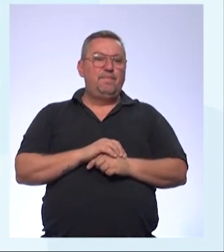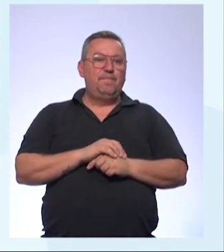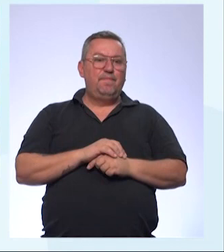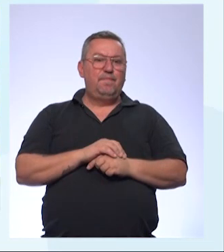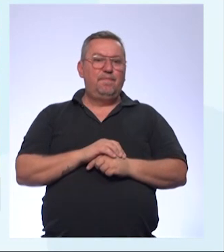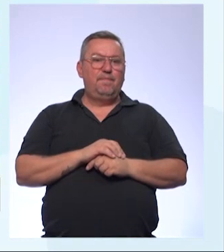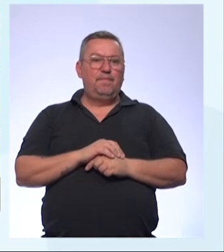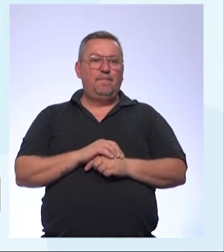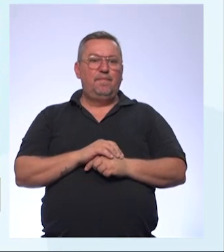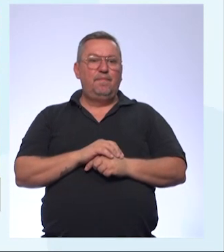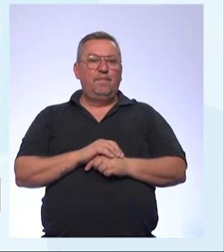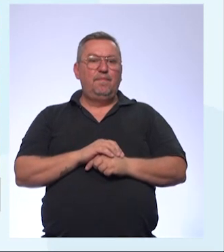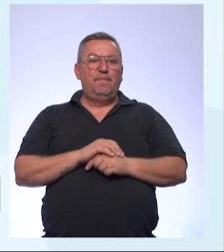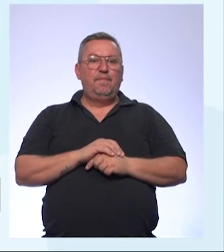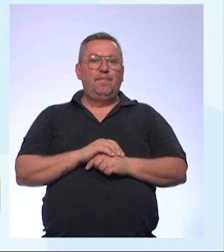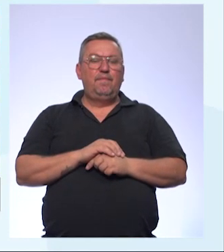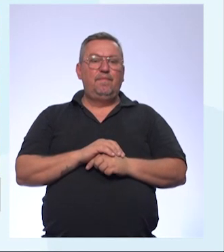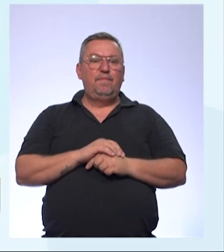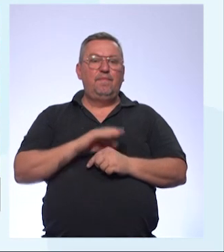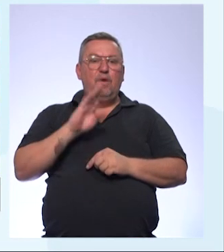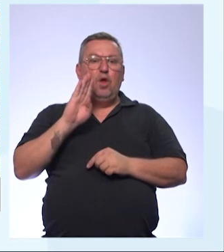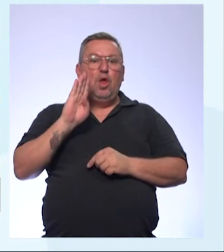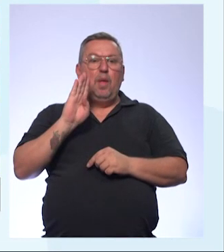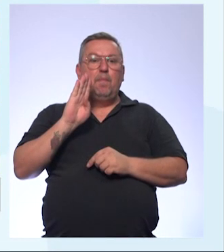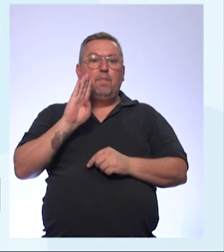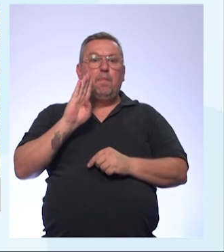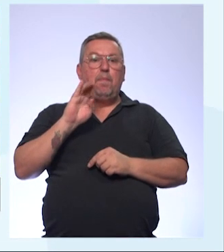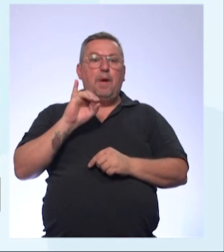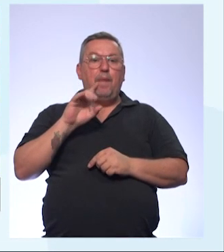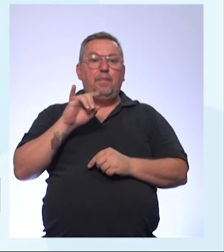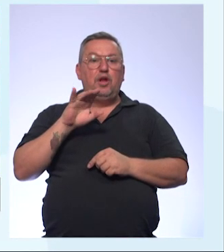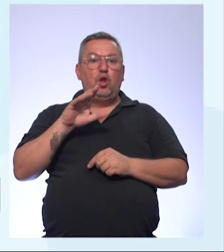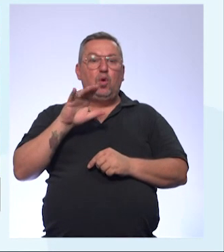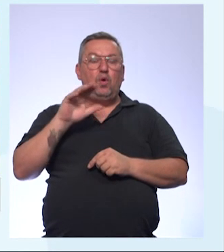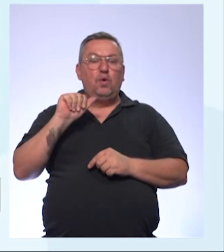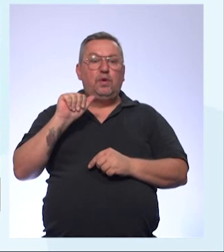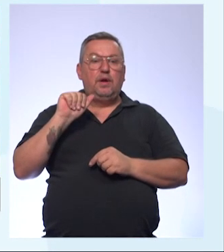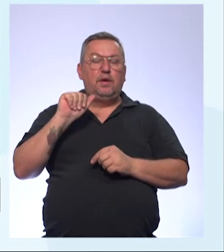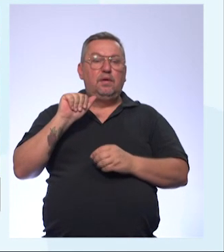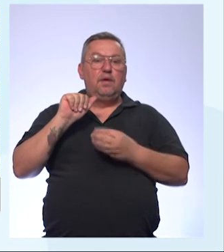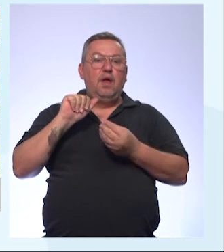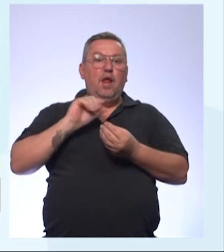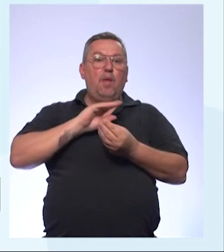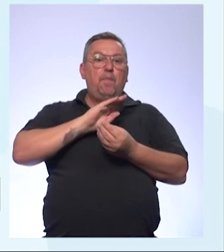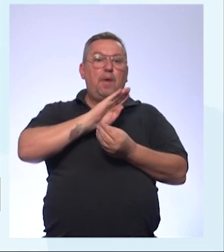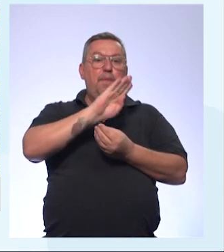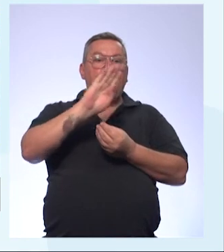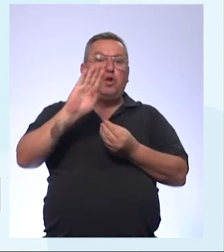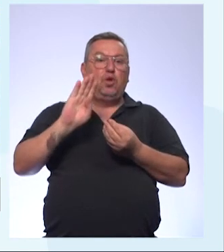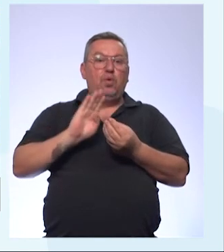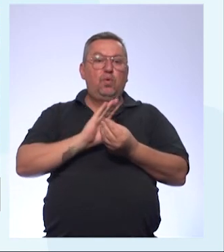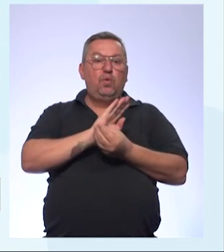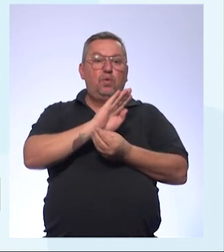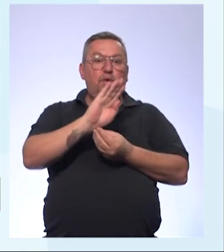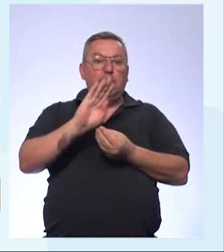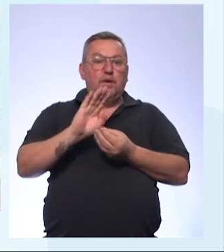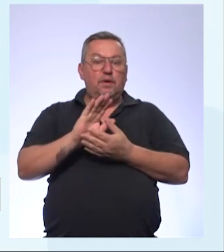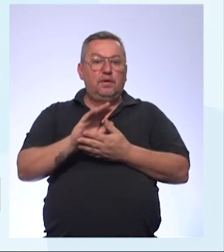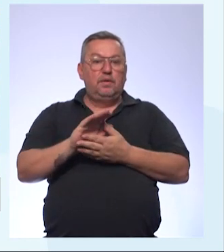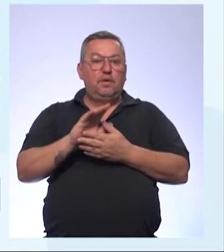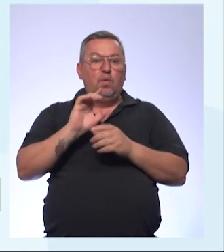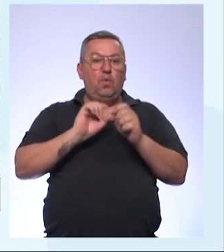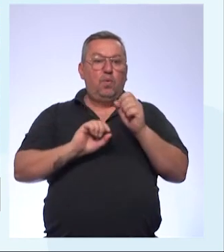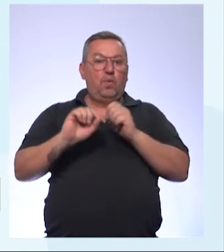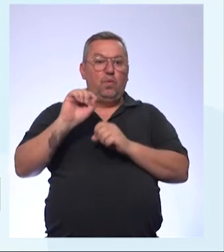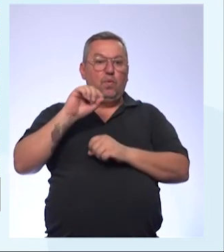A próxima civilização, os babilônicos. Curiosidade aí sobre os babilônicos.